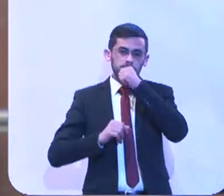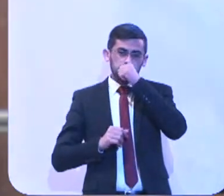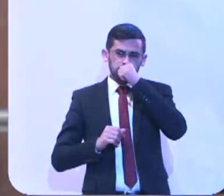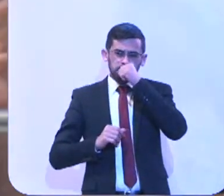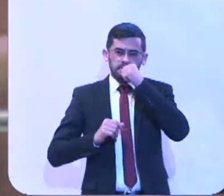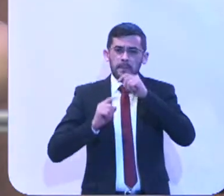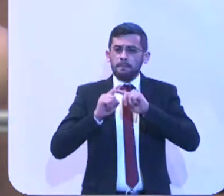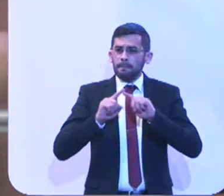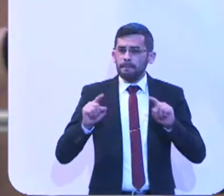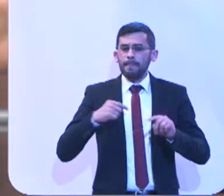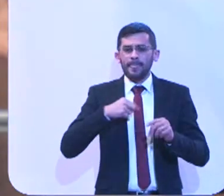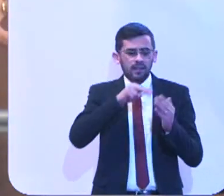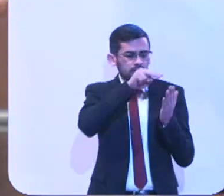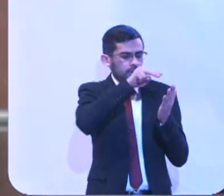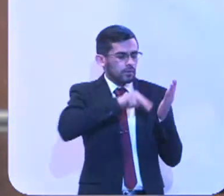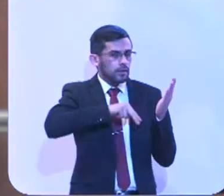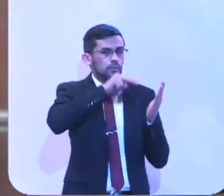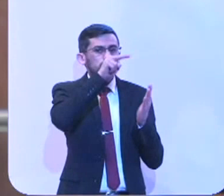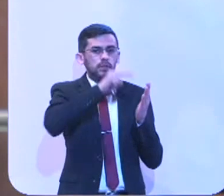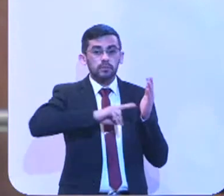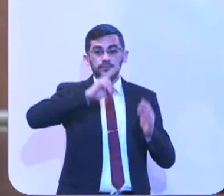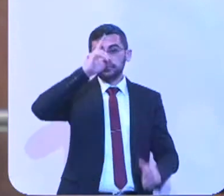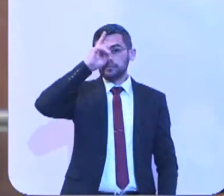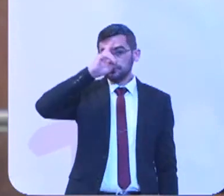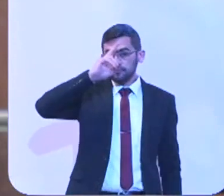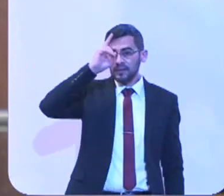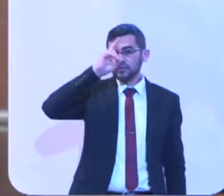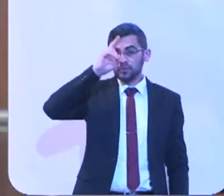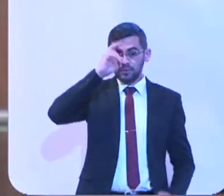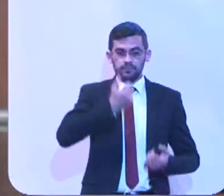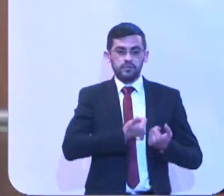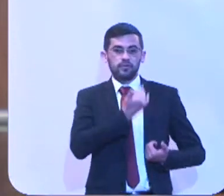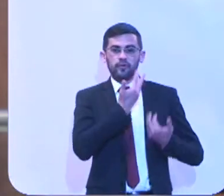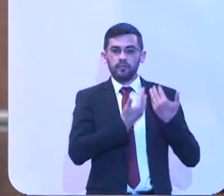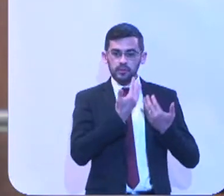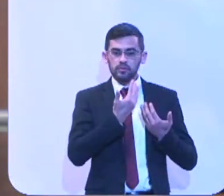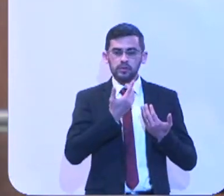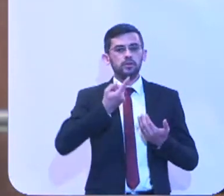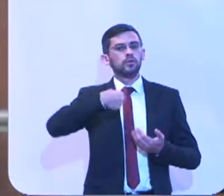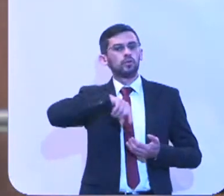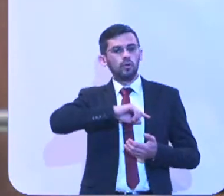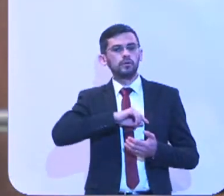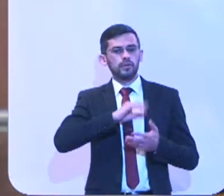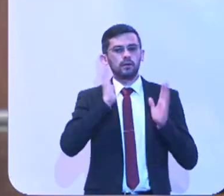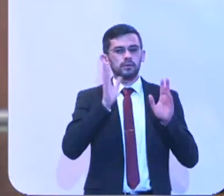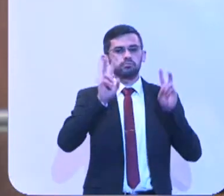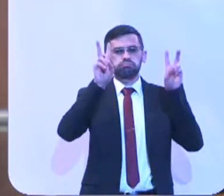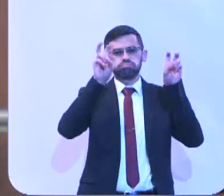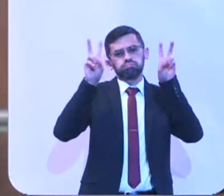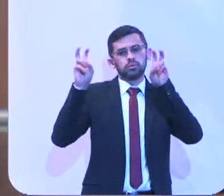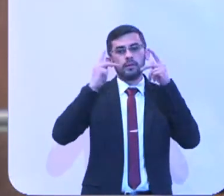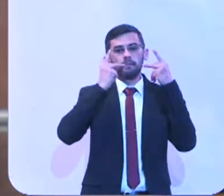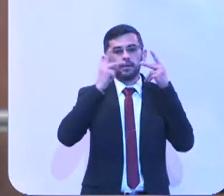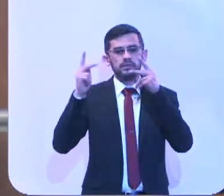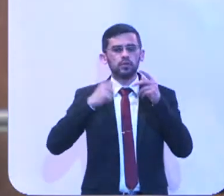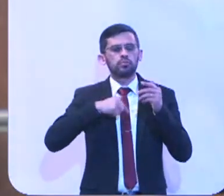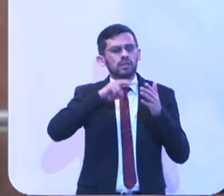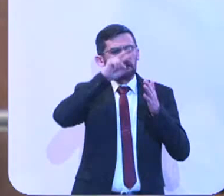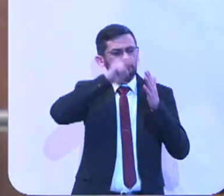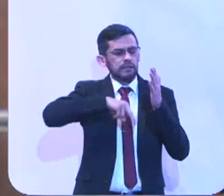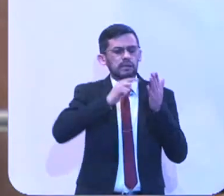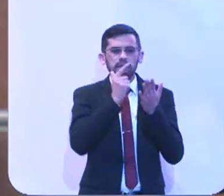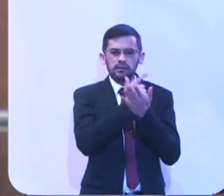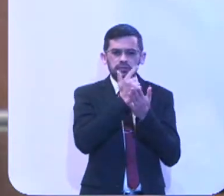E eu achei interessante, eu tenho lido as histórias dos avivamentos, estamos numa série que fala sobre isso e tenho lido vários livros.